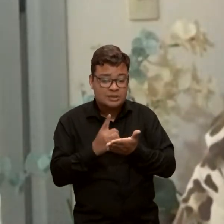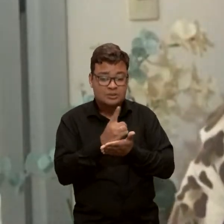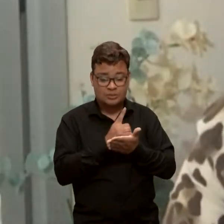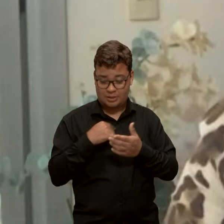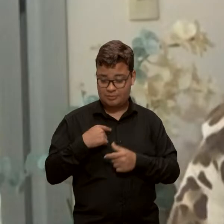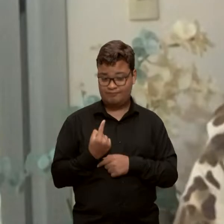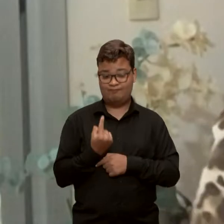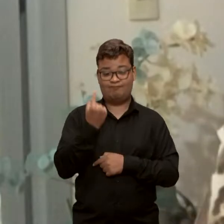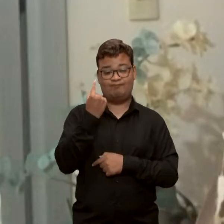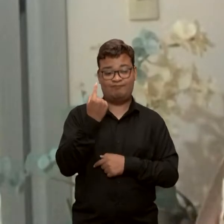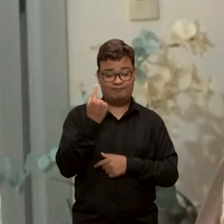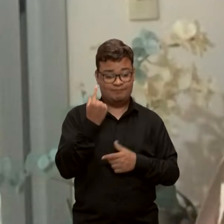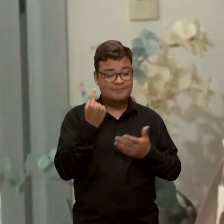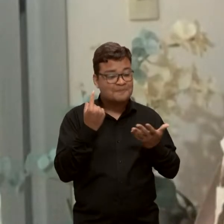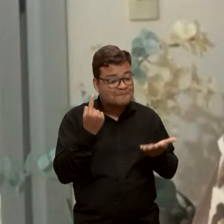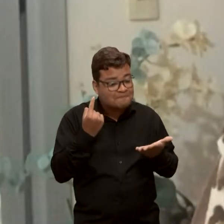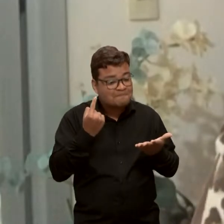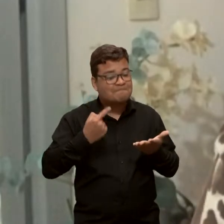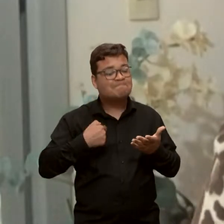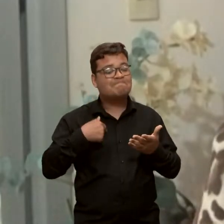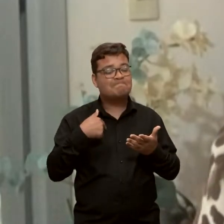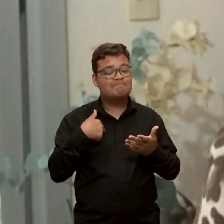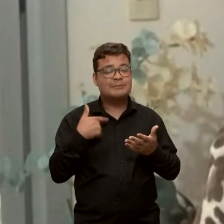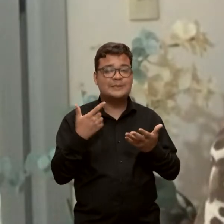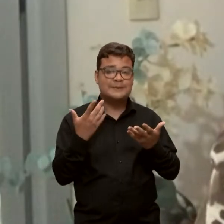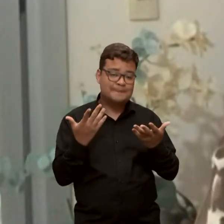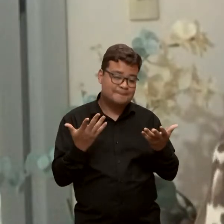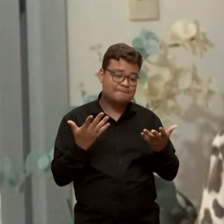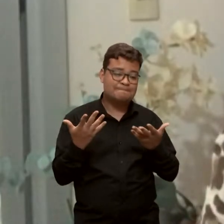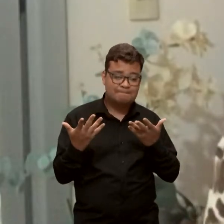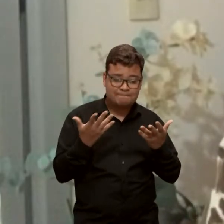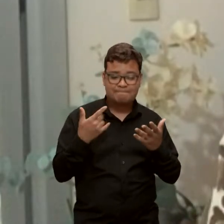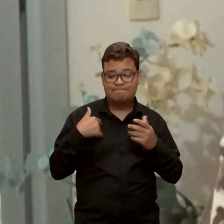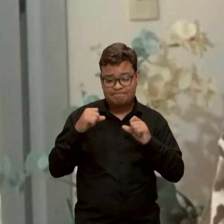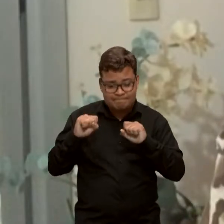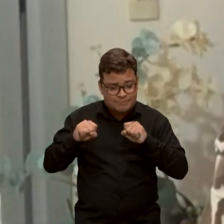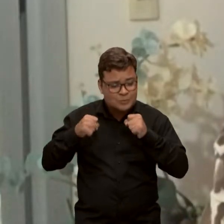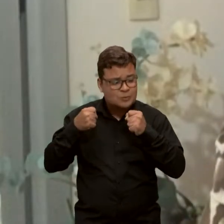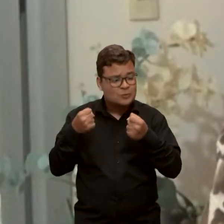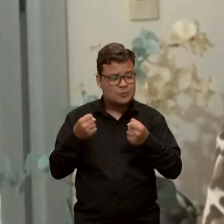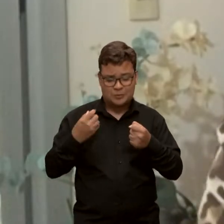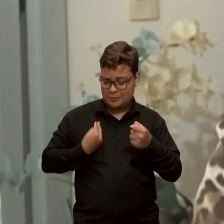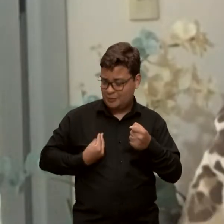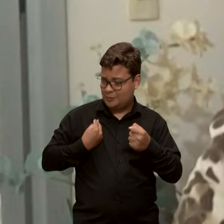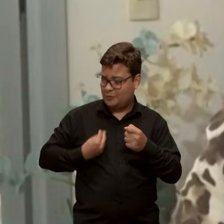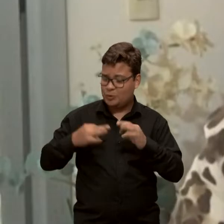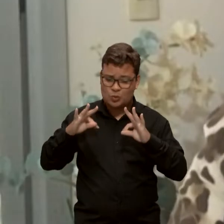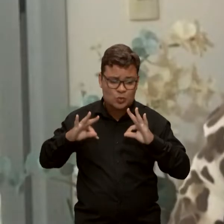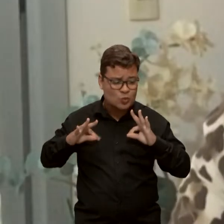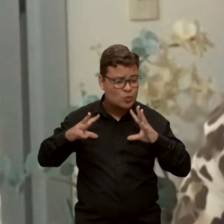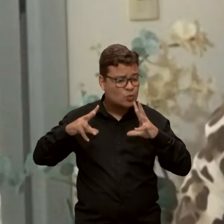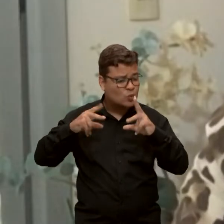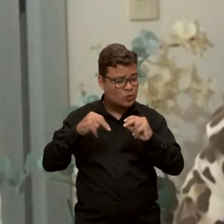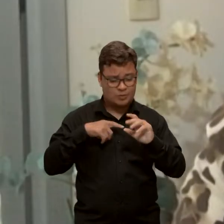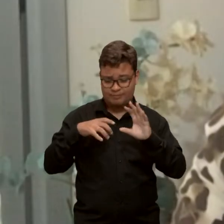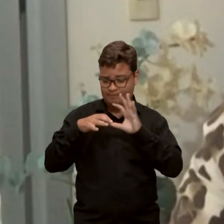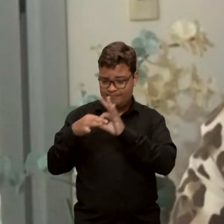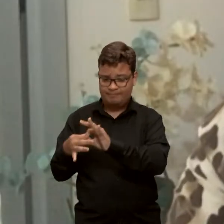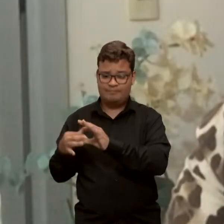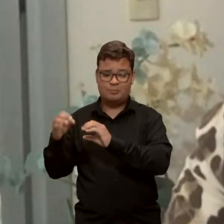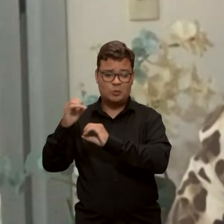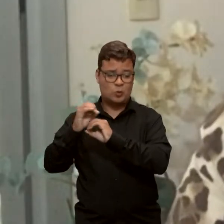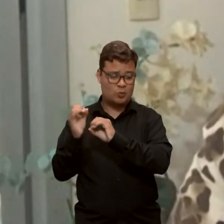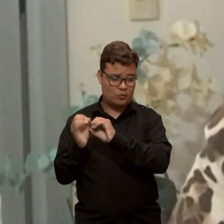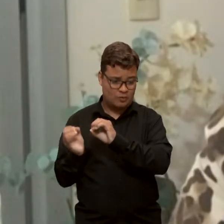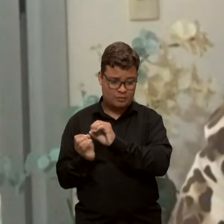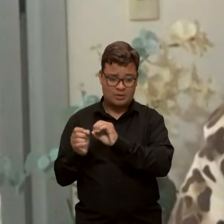tinha eu. Então eu fiz assim, tudo que eu fiz na minha vida foi entrelaçado com a UFG,